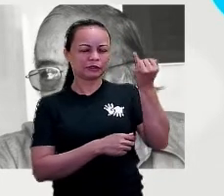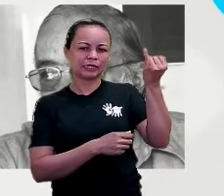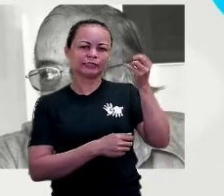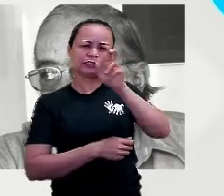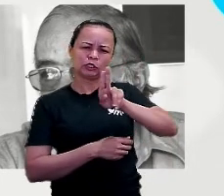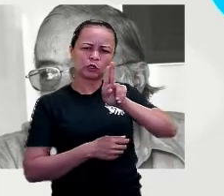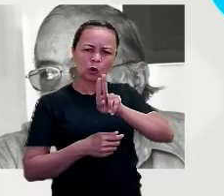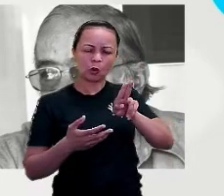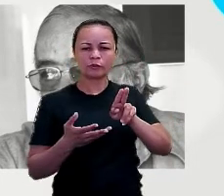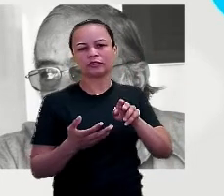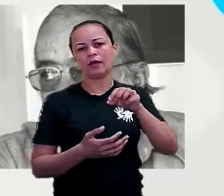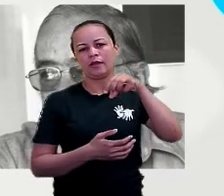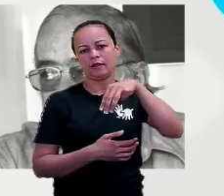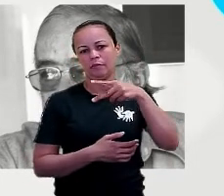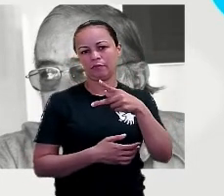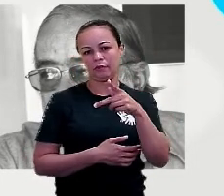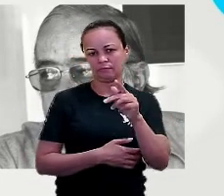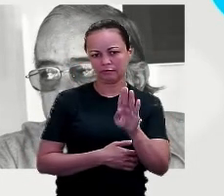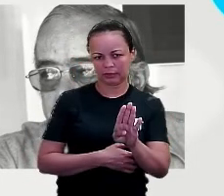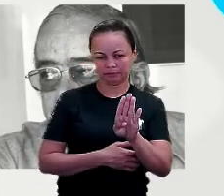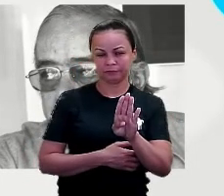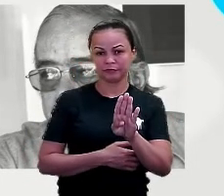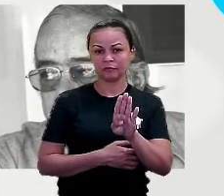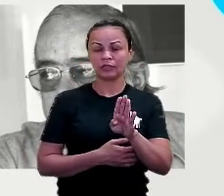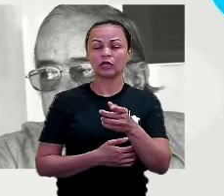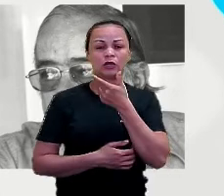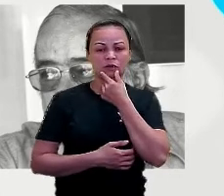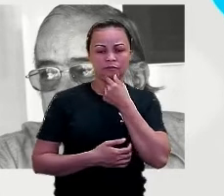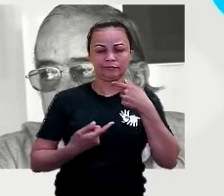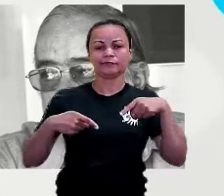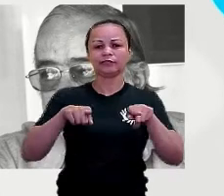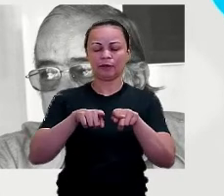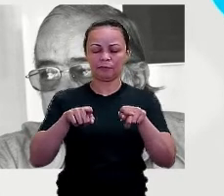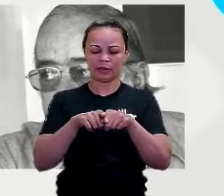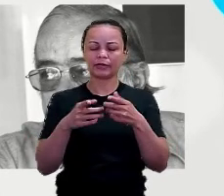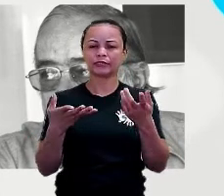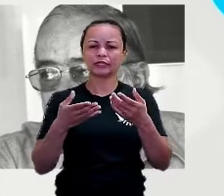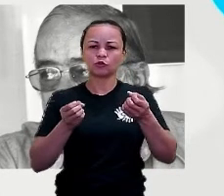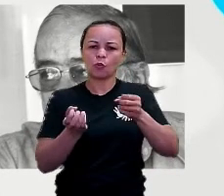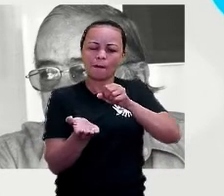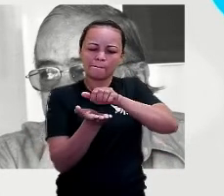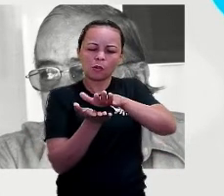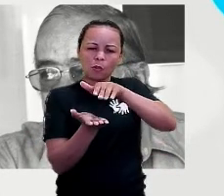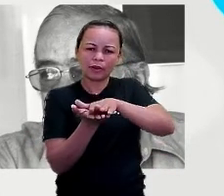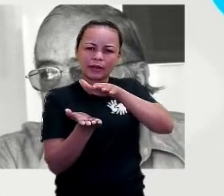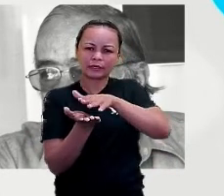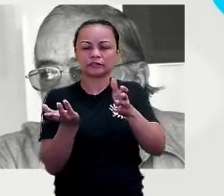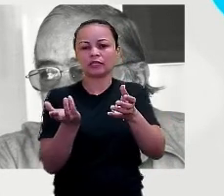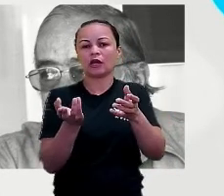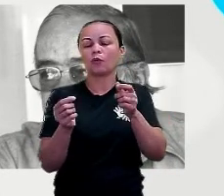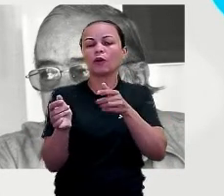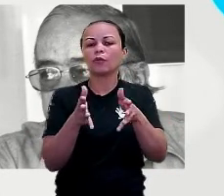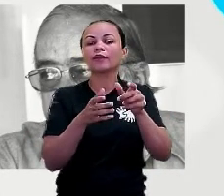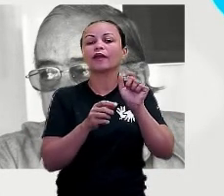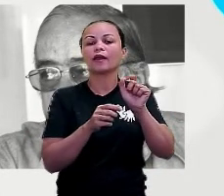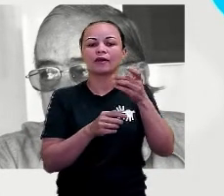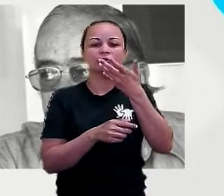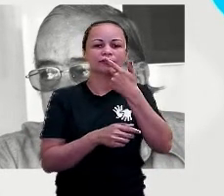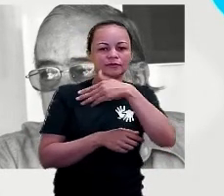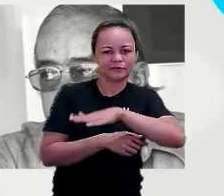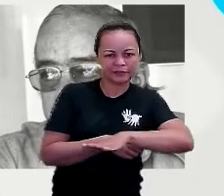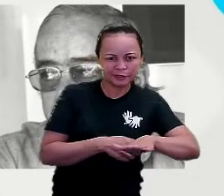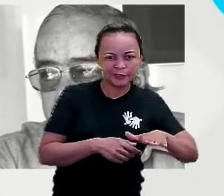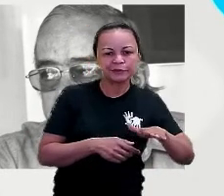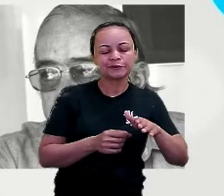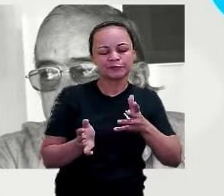da MPB. Vinícius também tem sua publicação voltada para o público infantil, com o famoso livro,